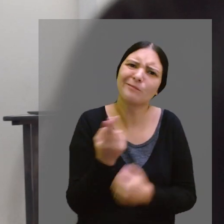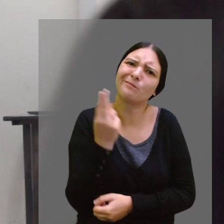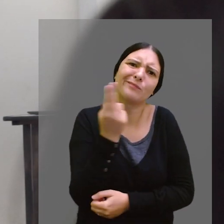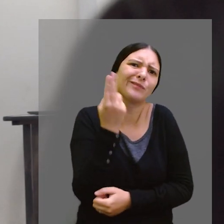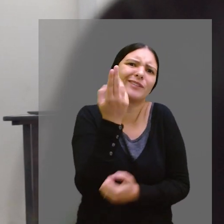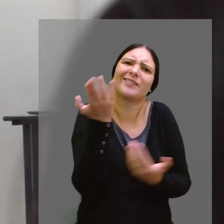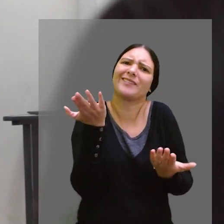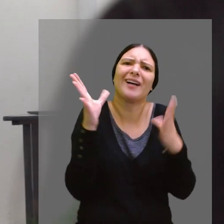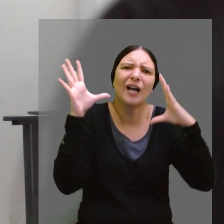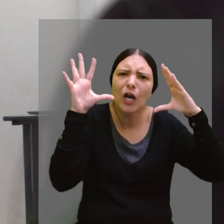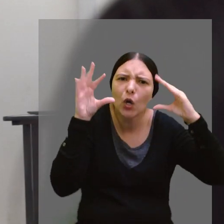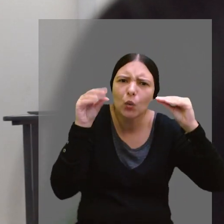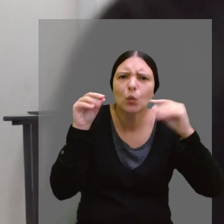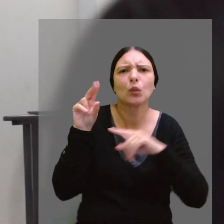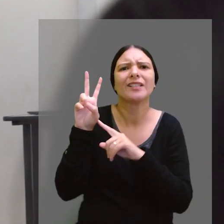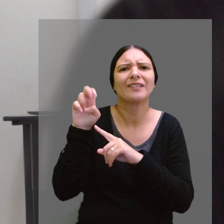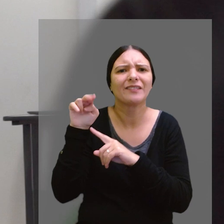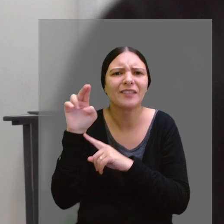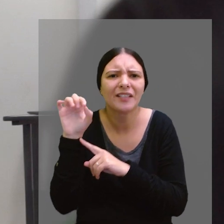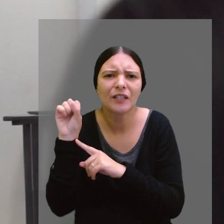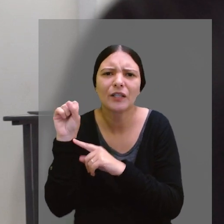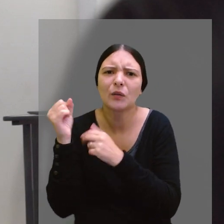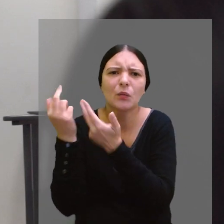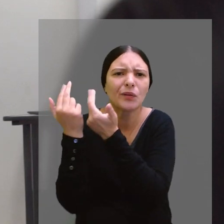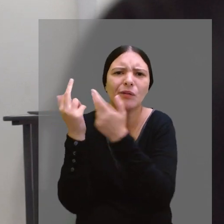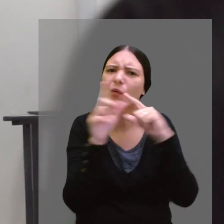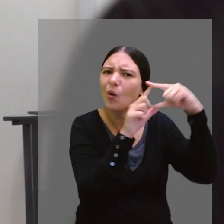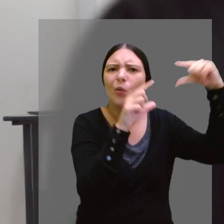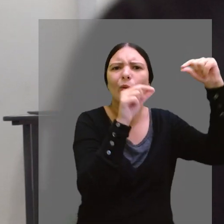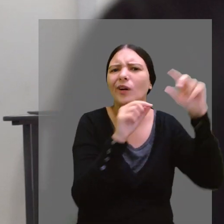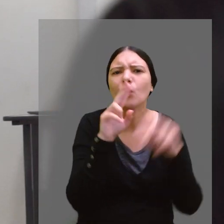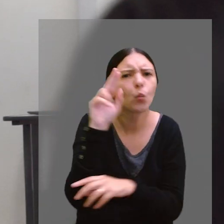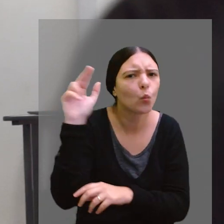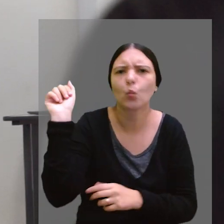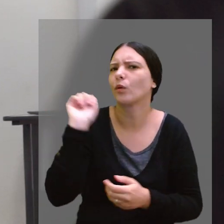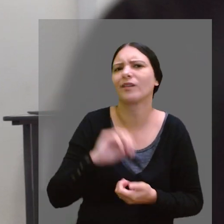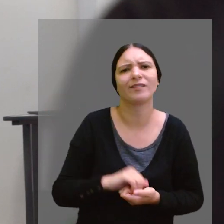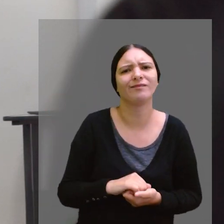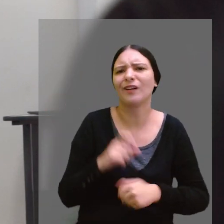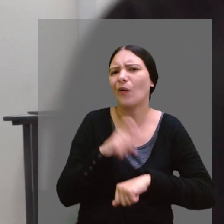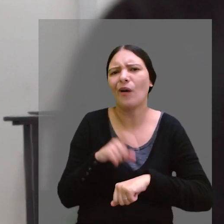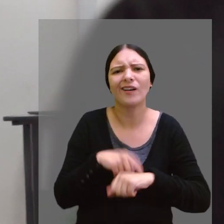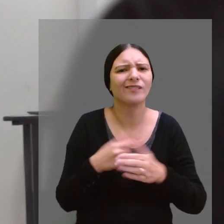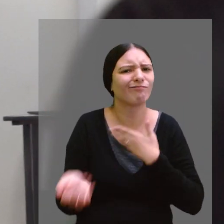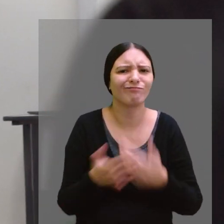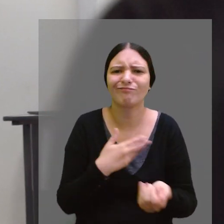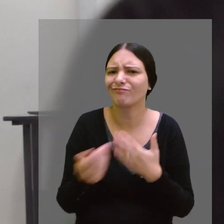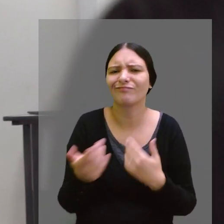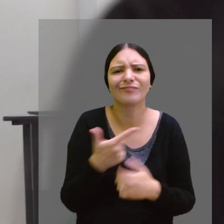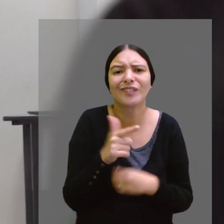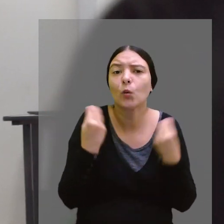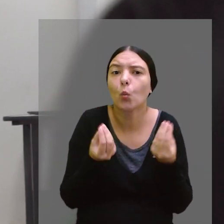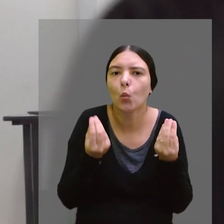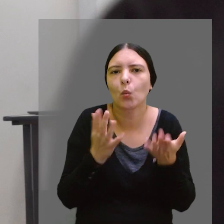que chegue de noite Vênus ficar do tamanho da Lua. Nunca. Hora alguma. A não ser que estivesse chegando